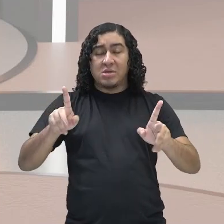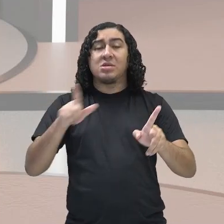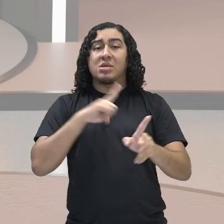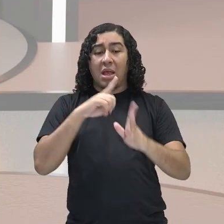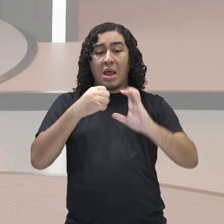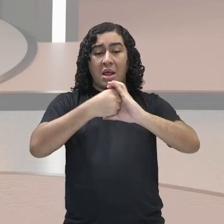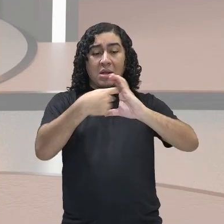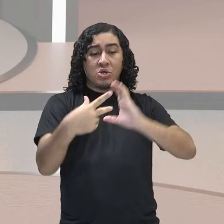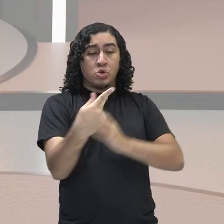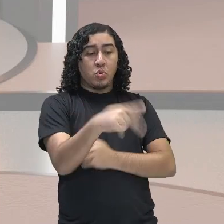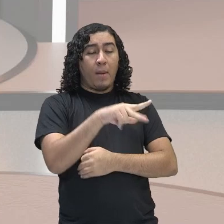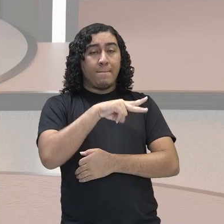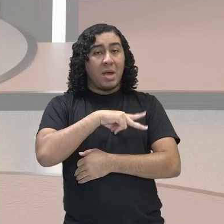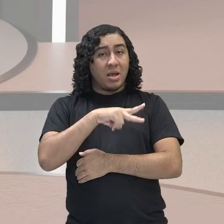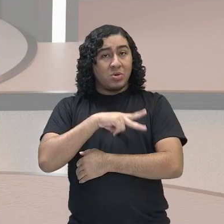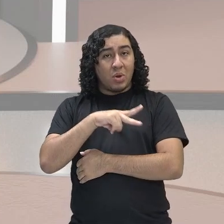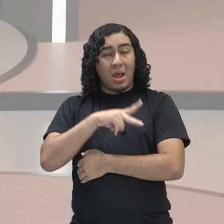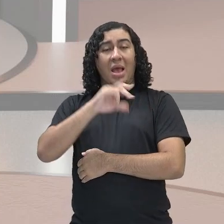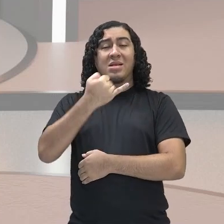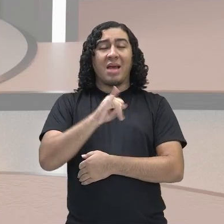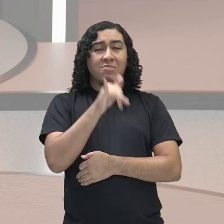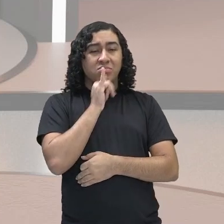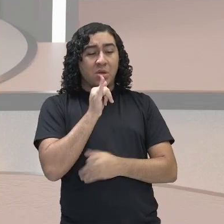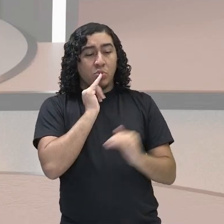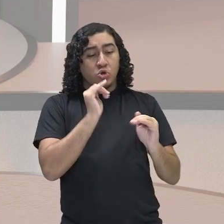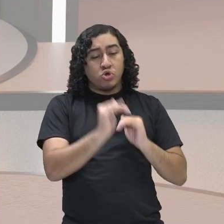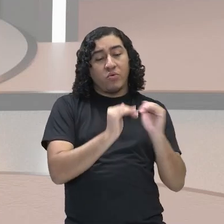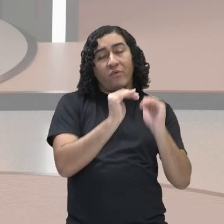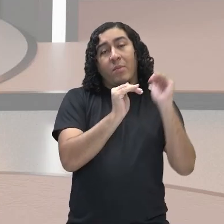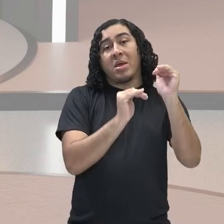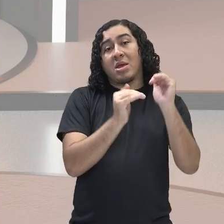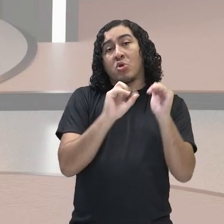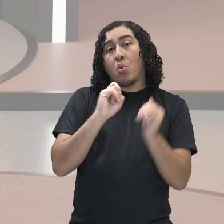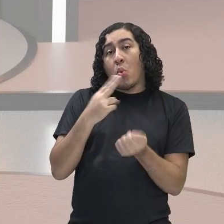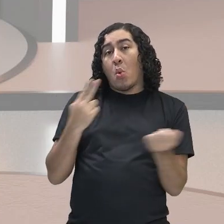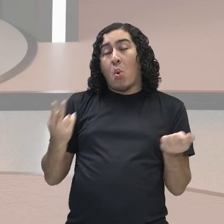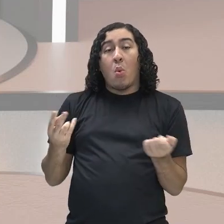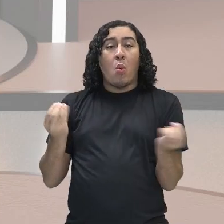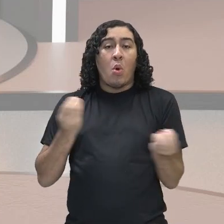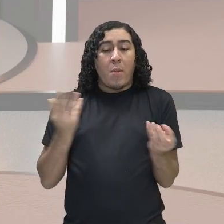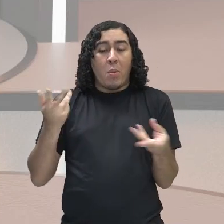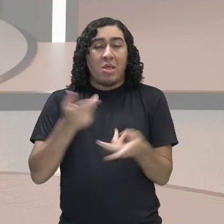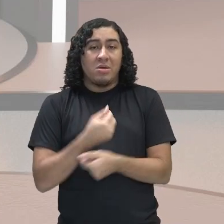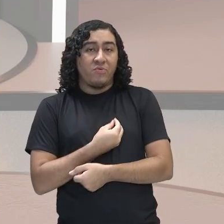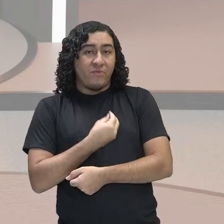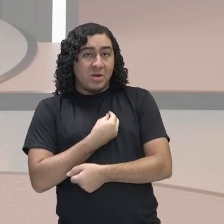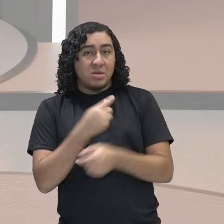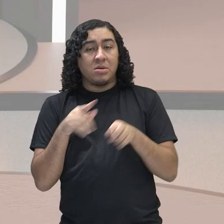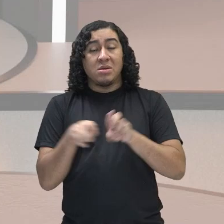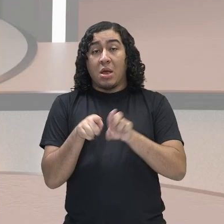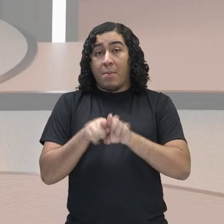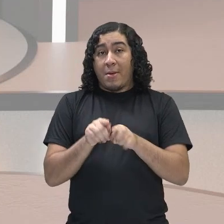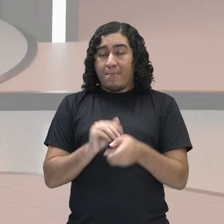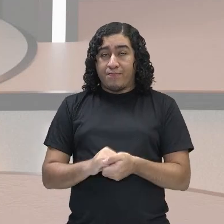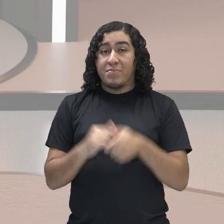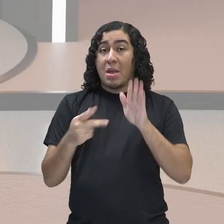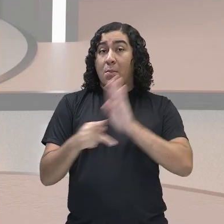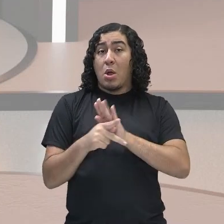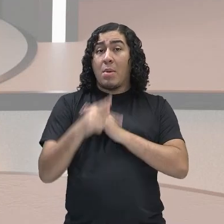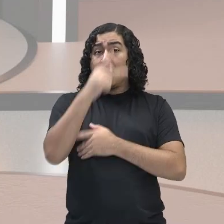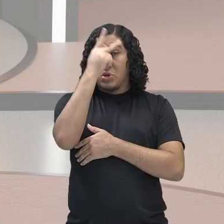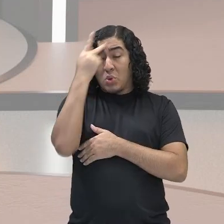uma diferenciação quanto ao desenvolvimento, quanto à qualidade de vida, até as próprias pessoas como